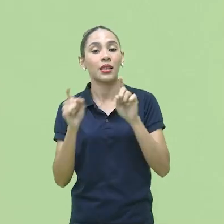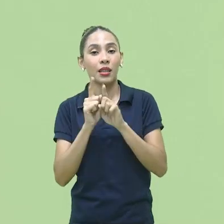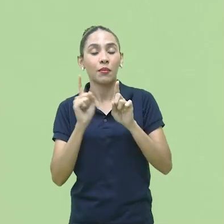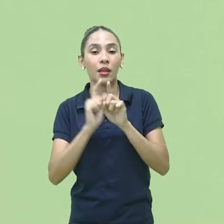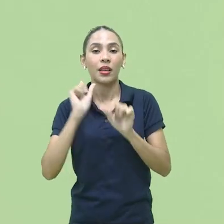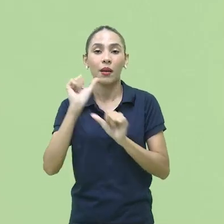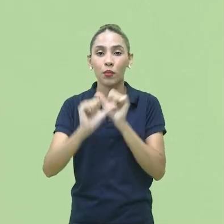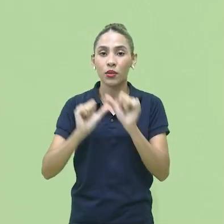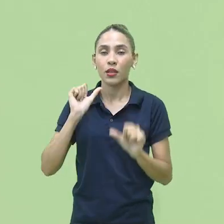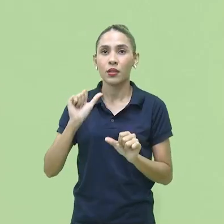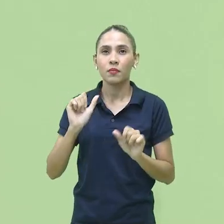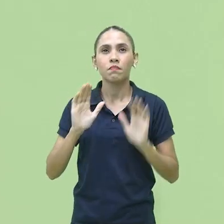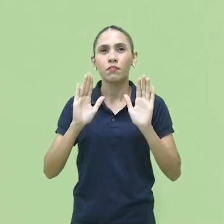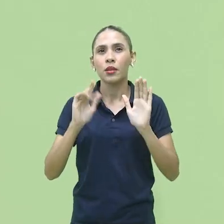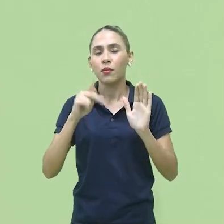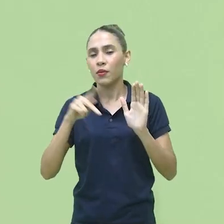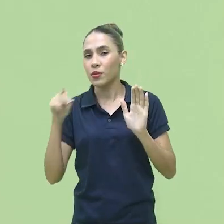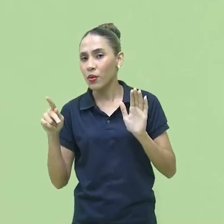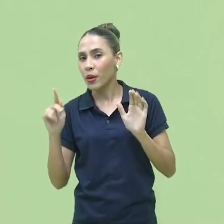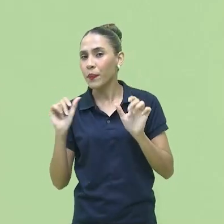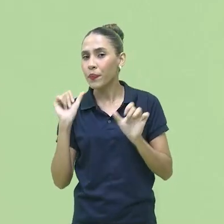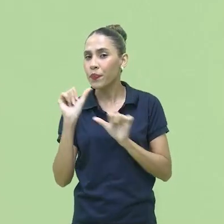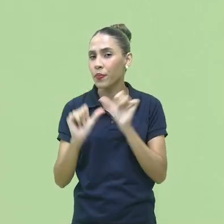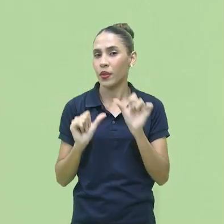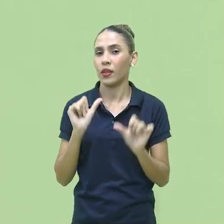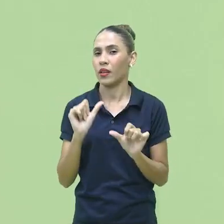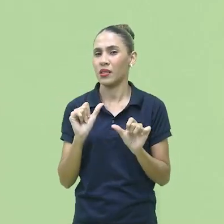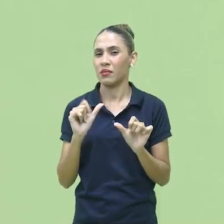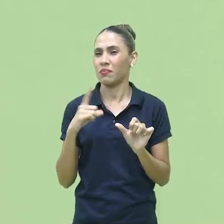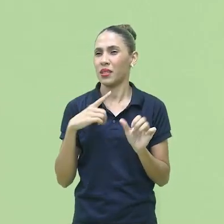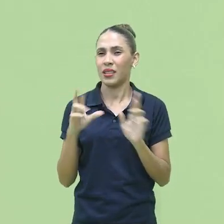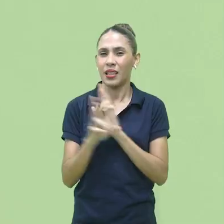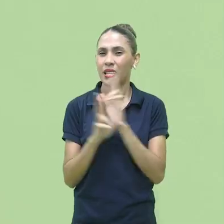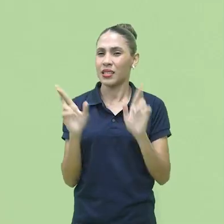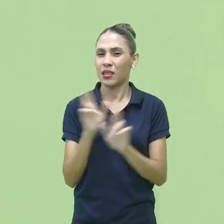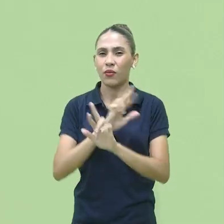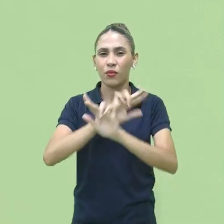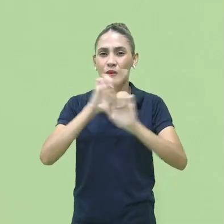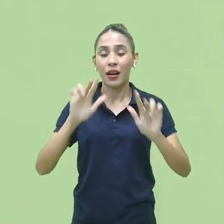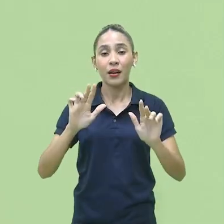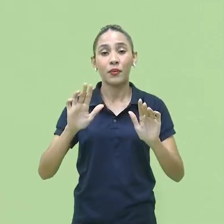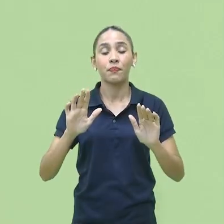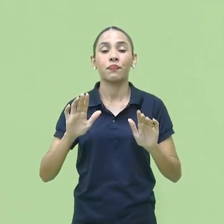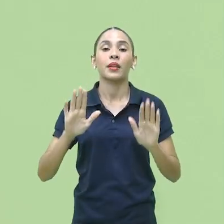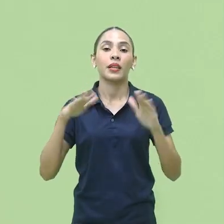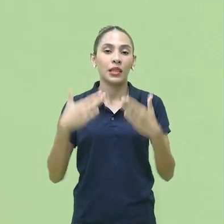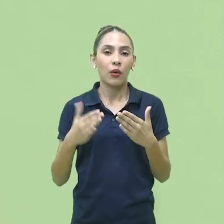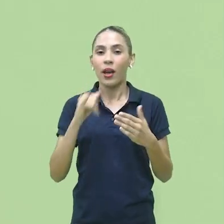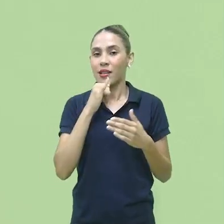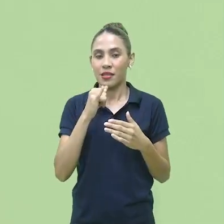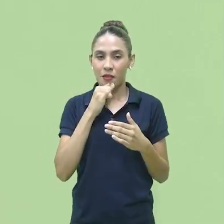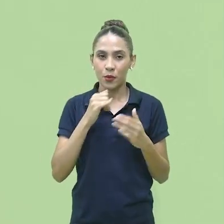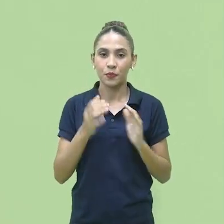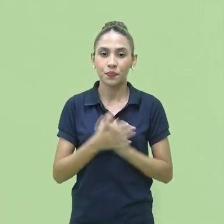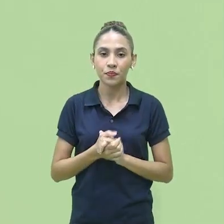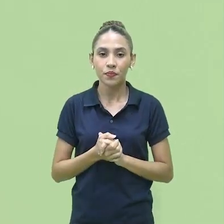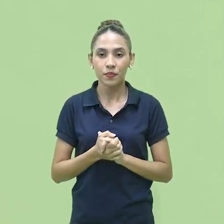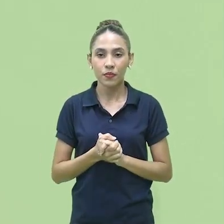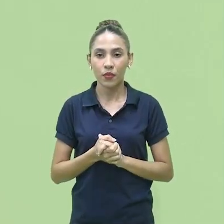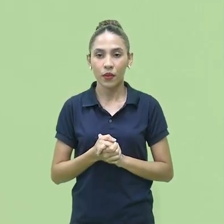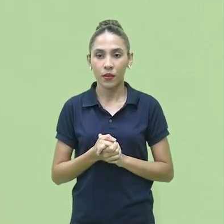mudanças. Professora, mas mudança é muito relativo. Então, vamos falar aqui de uma coisa mais simples, né,